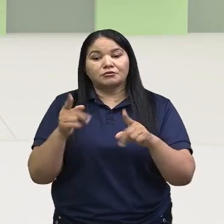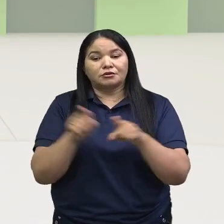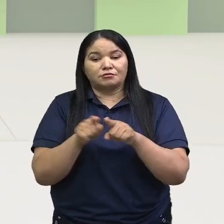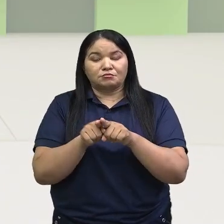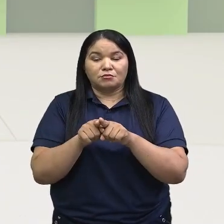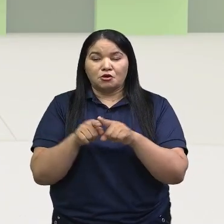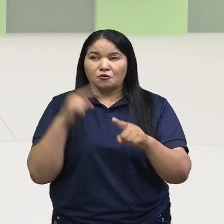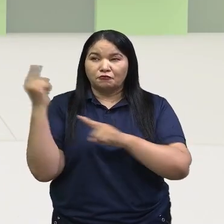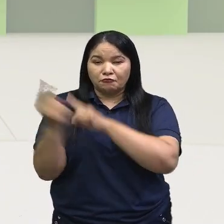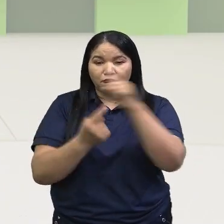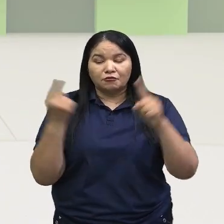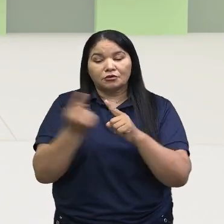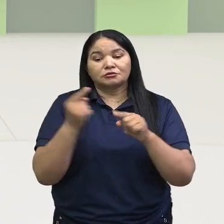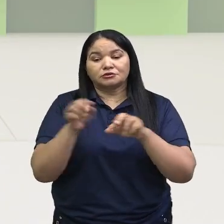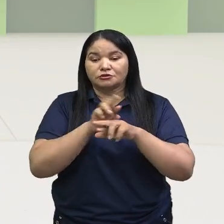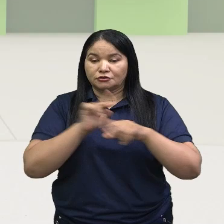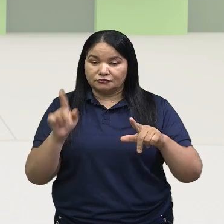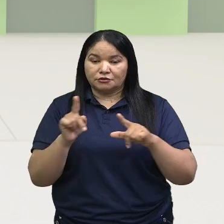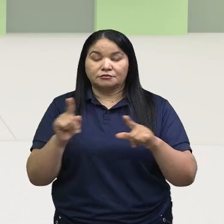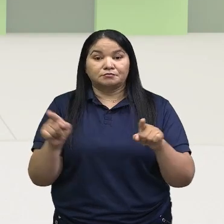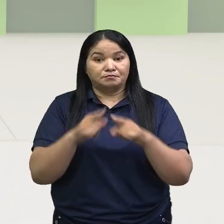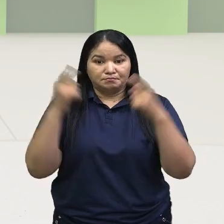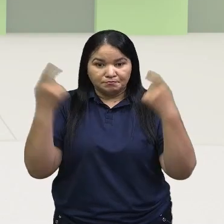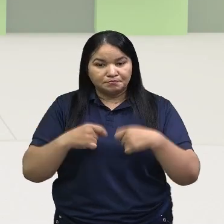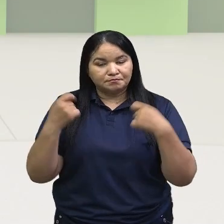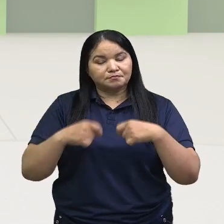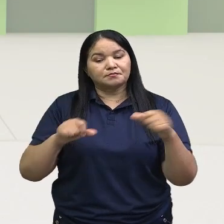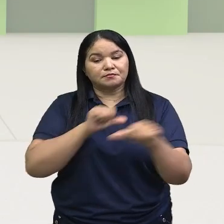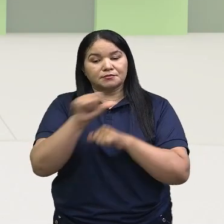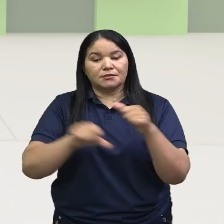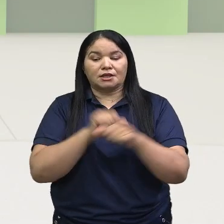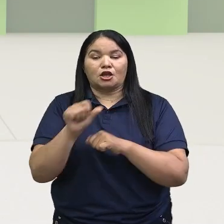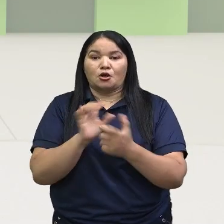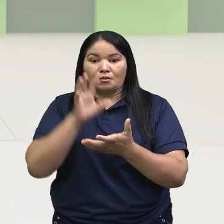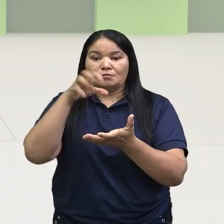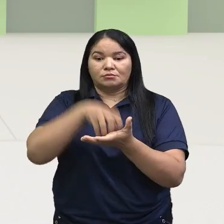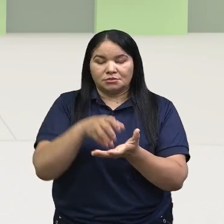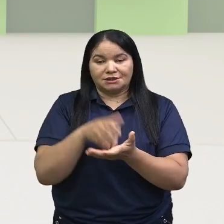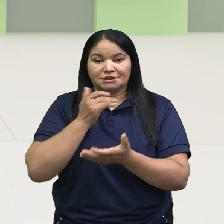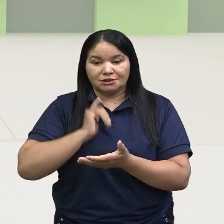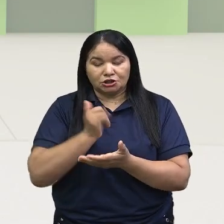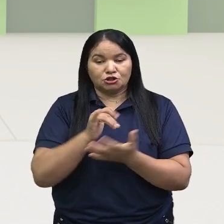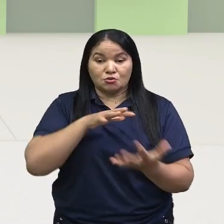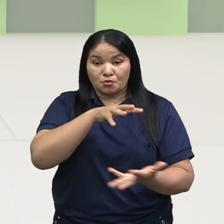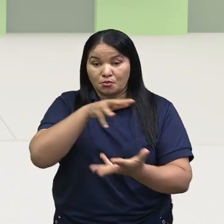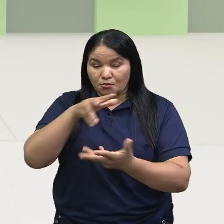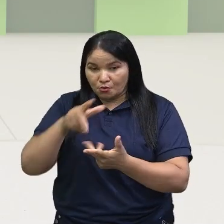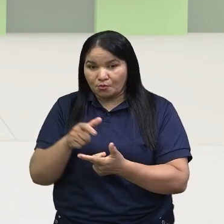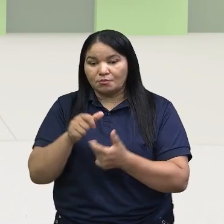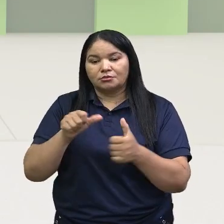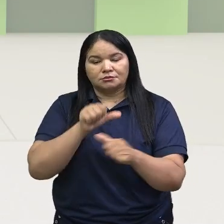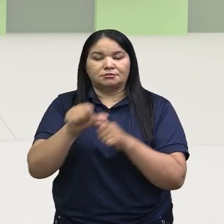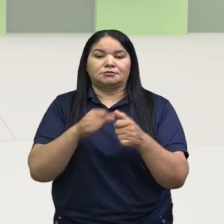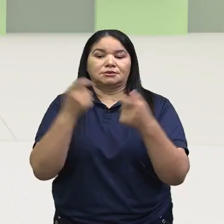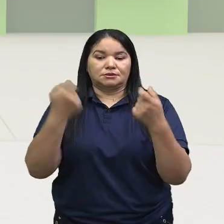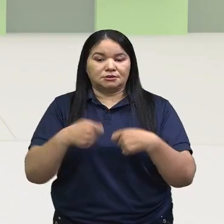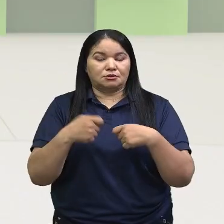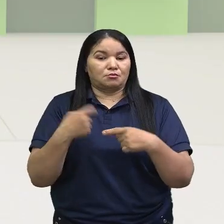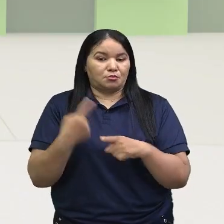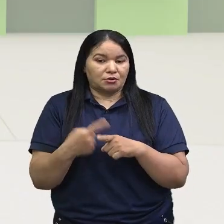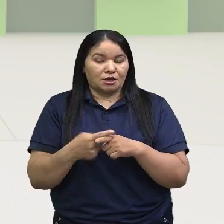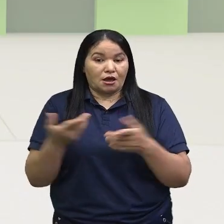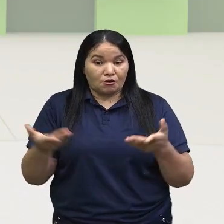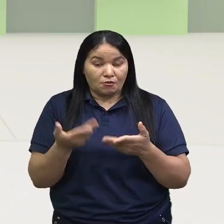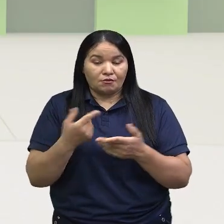a gente observa que há uma necessidade da gente mudar a matriz energética mundial, que ainda é